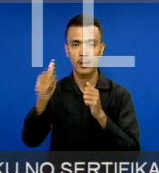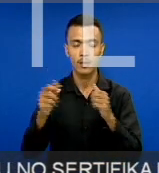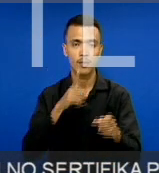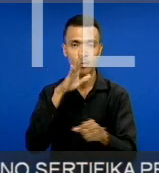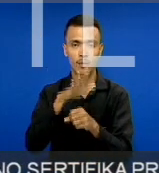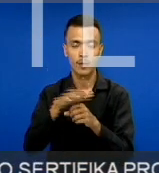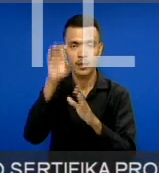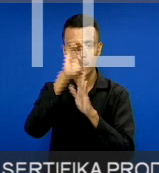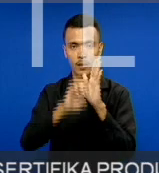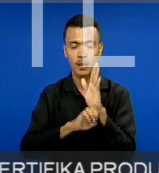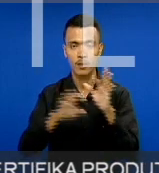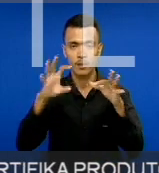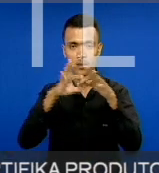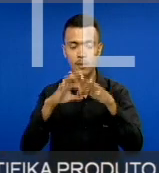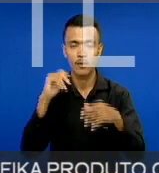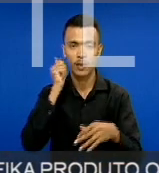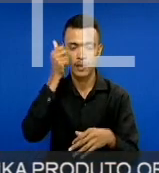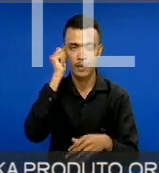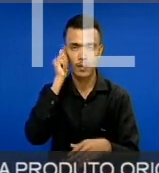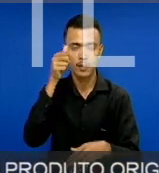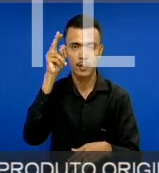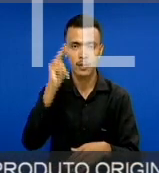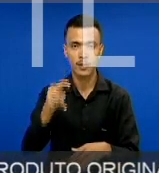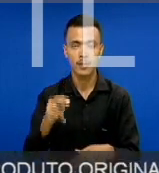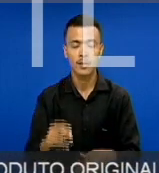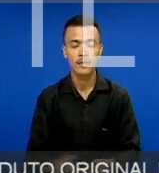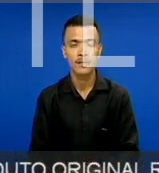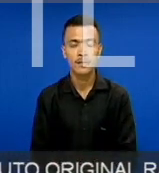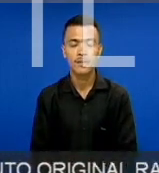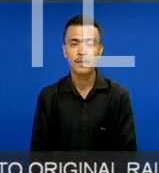o compromisso Estado-membro ASEAN.